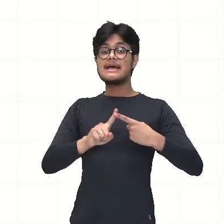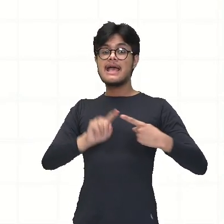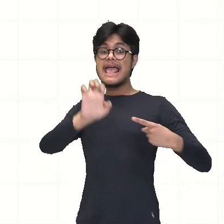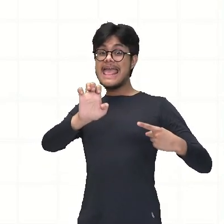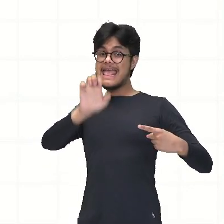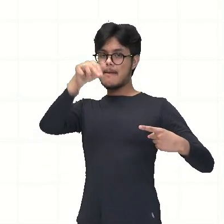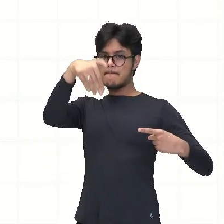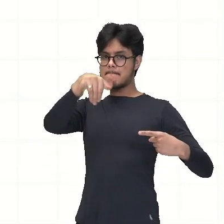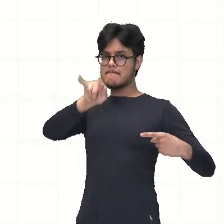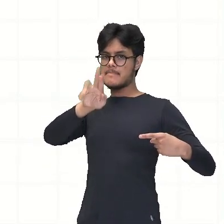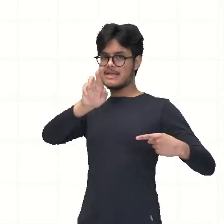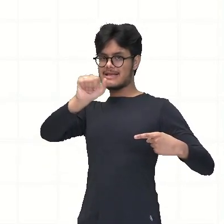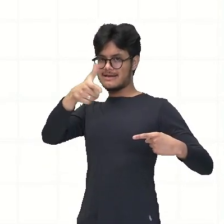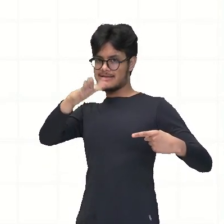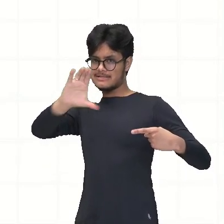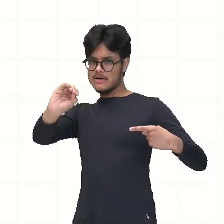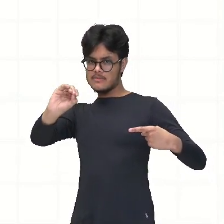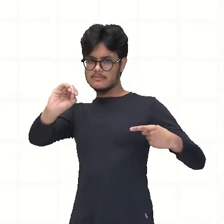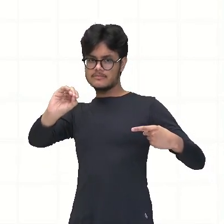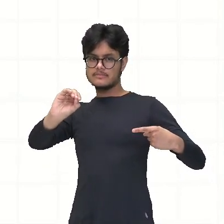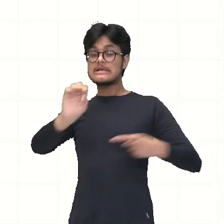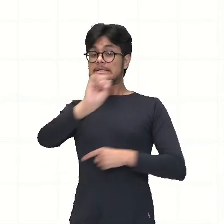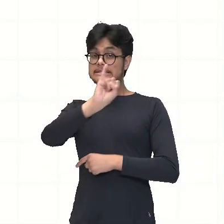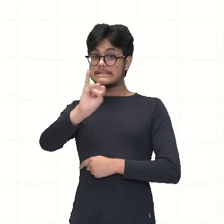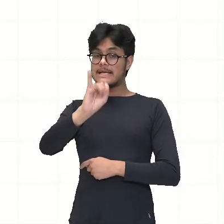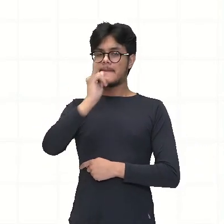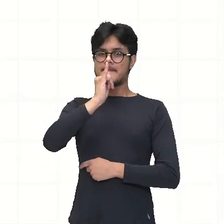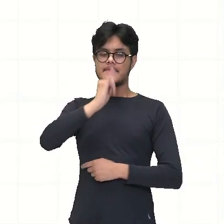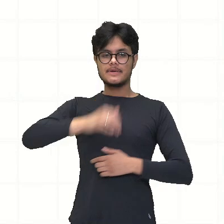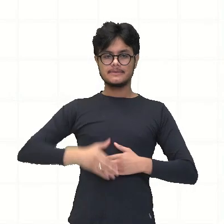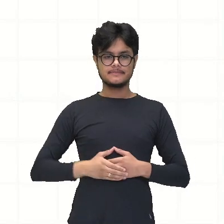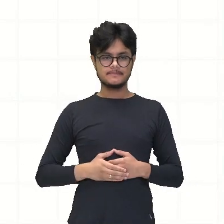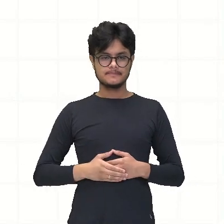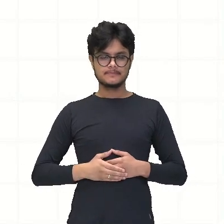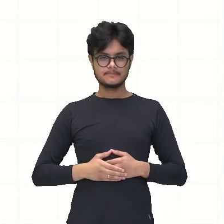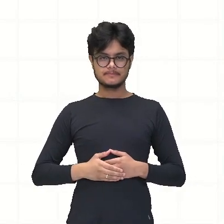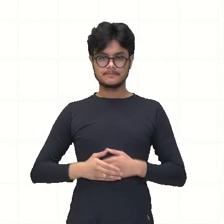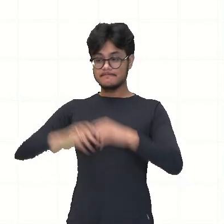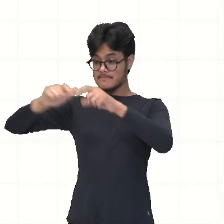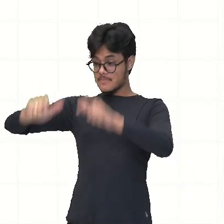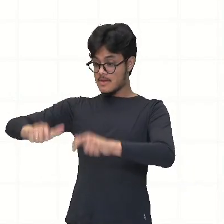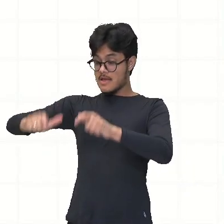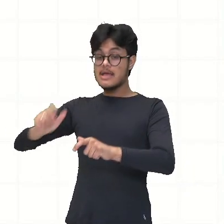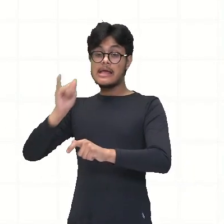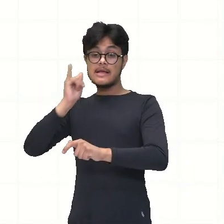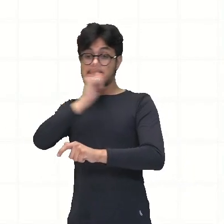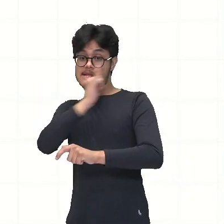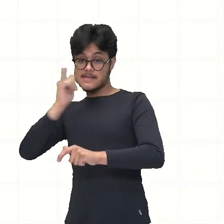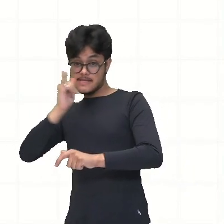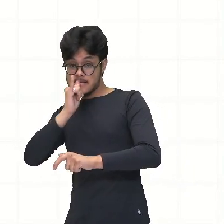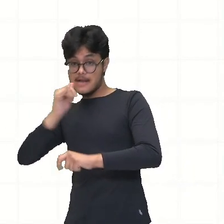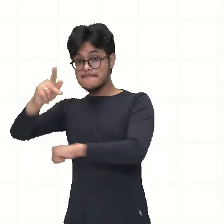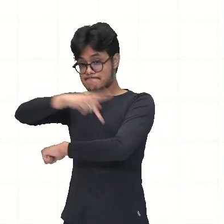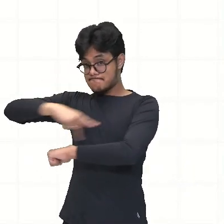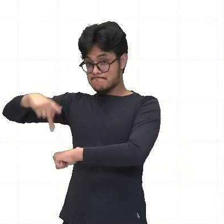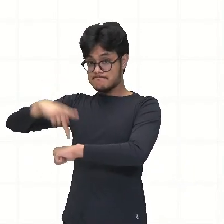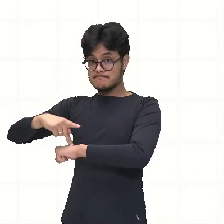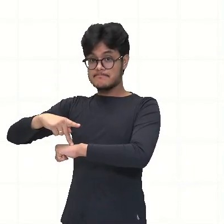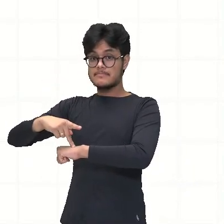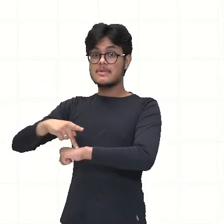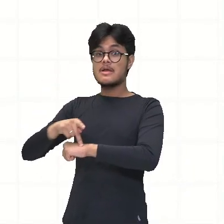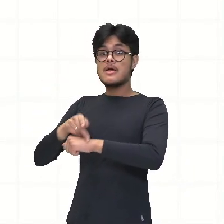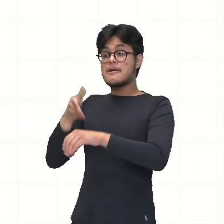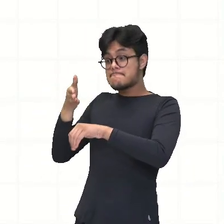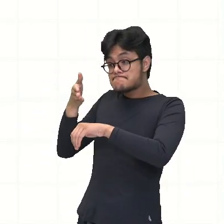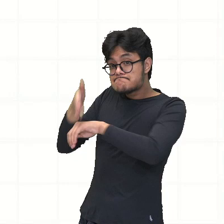chego lá na Itália, eu estou aqui, olha, imigração, né? Imigrando, porque eu estou